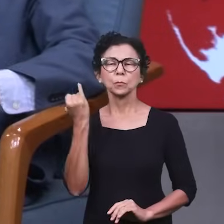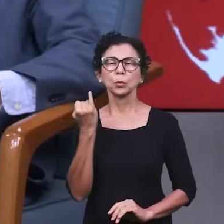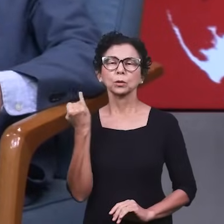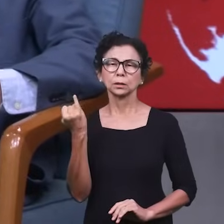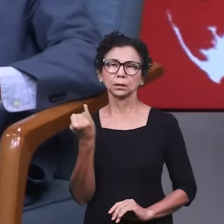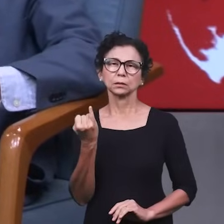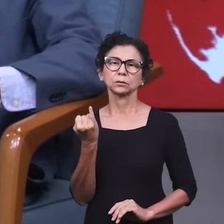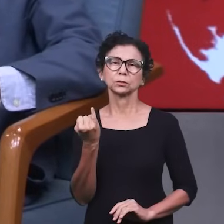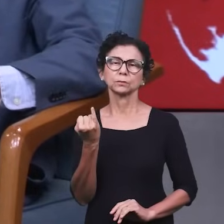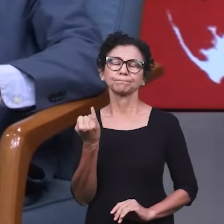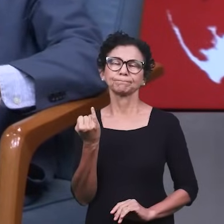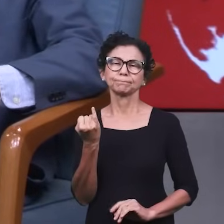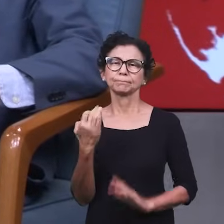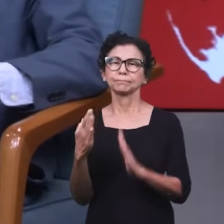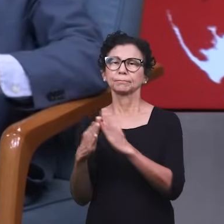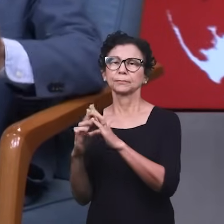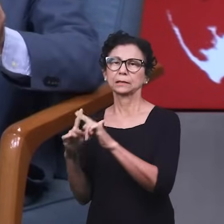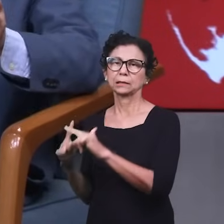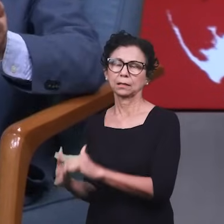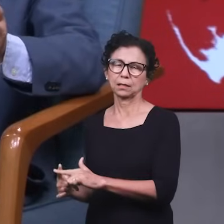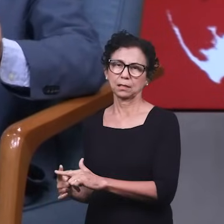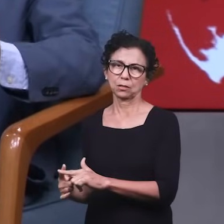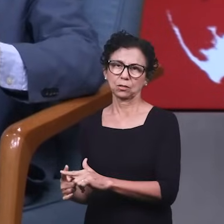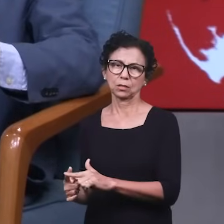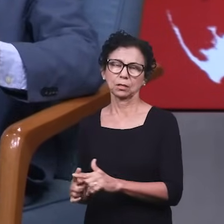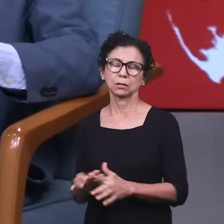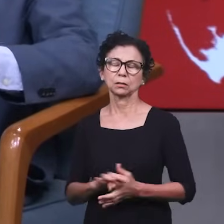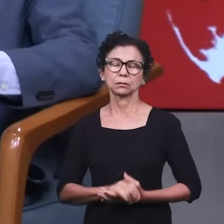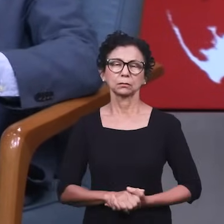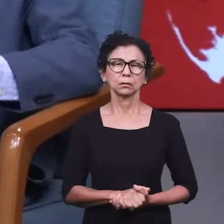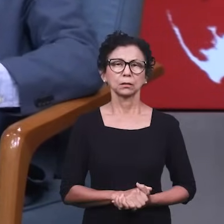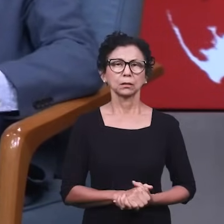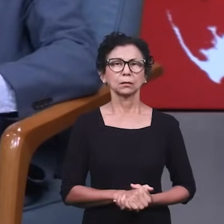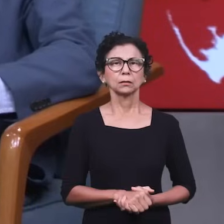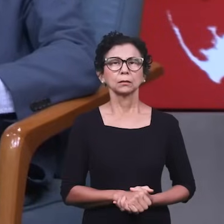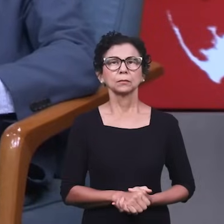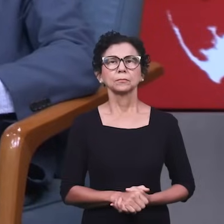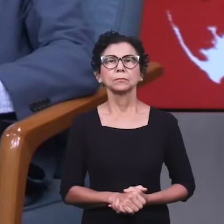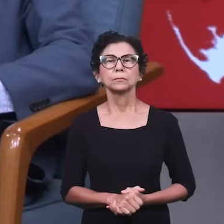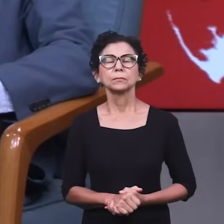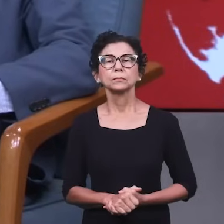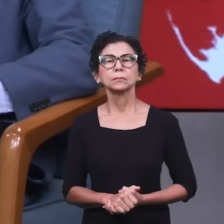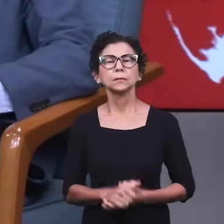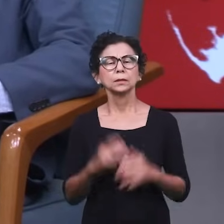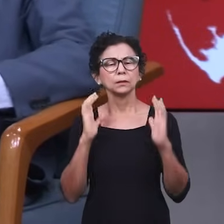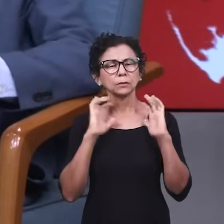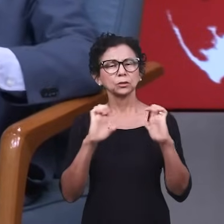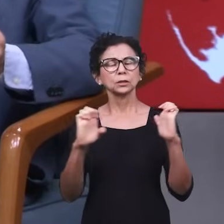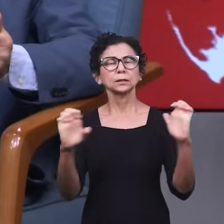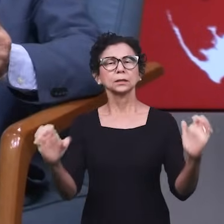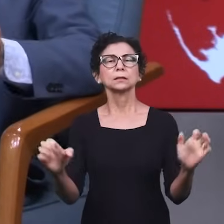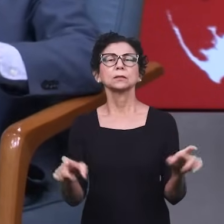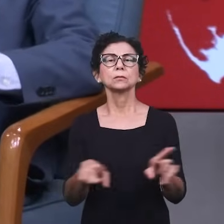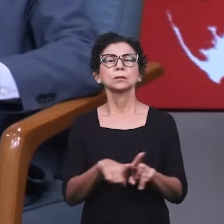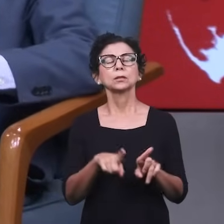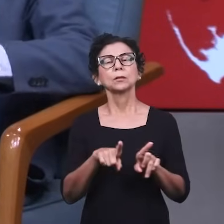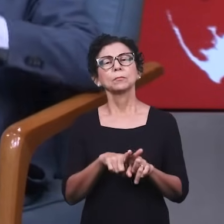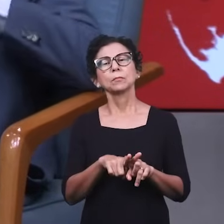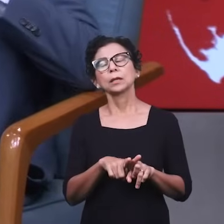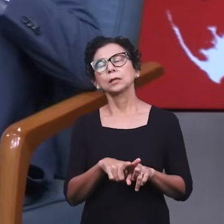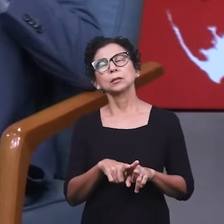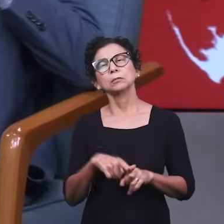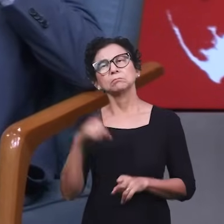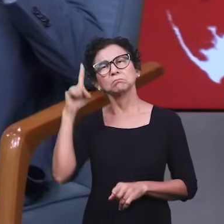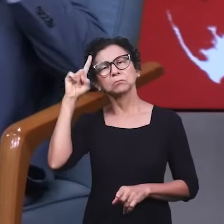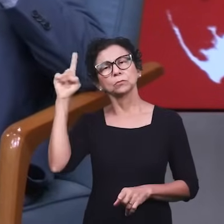profundamente importante na vida da igreja, não só na evangelização, mas no dia a dia da